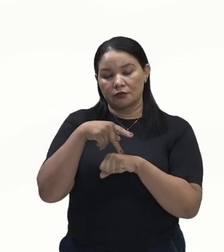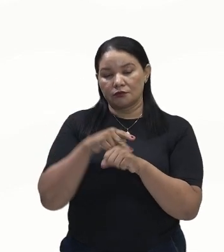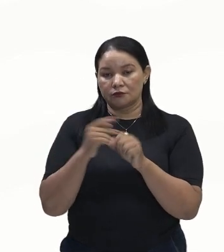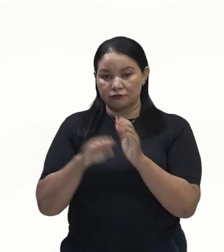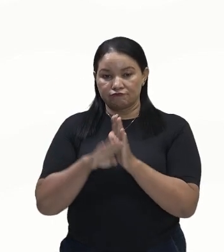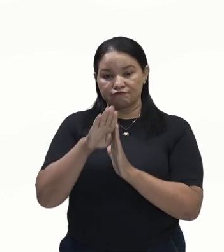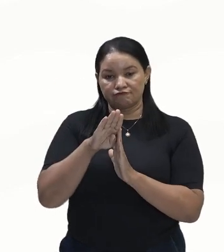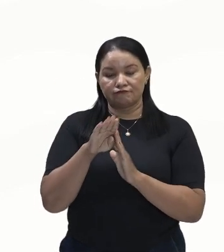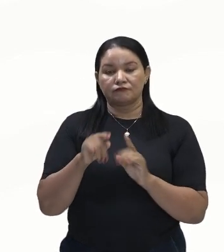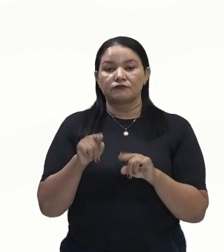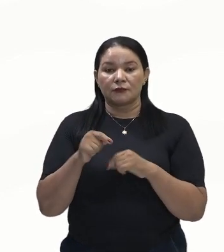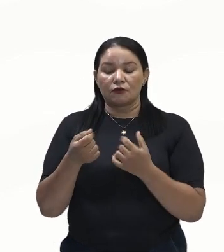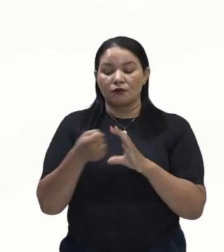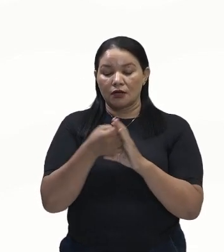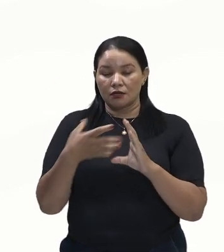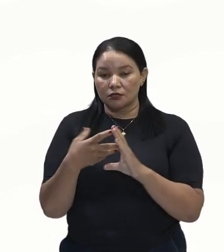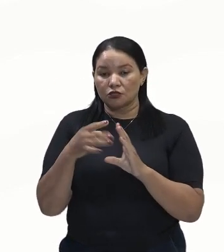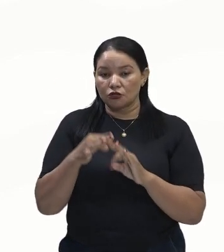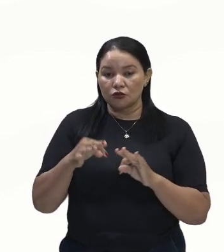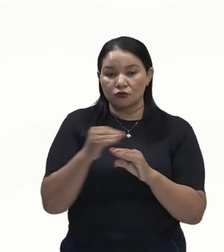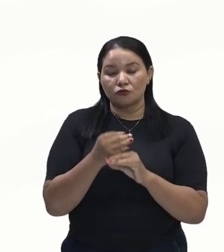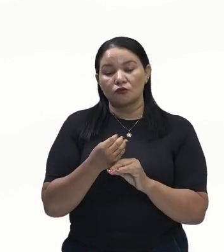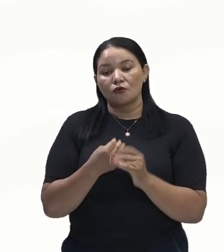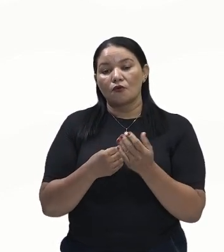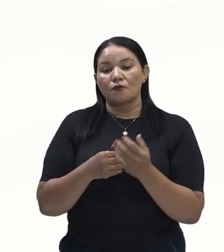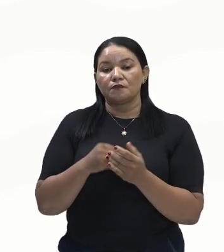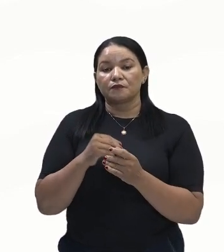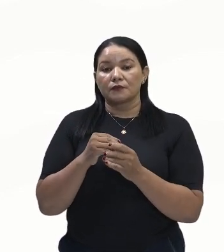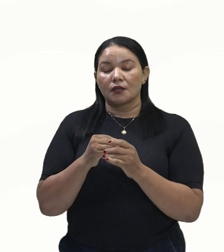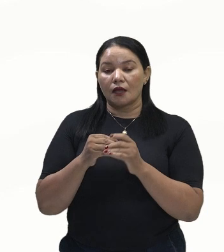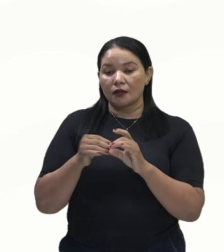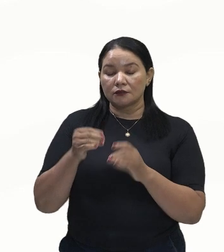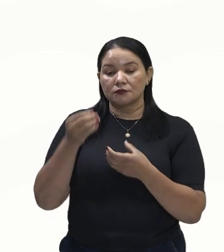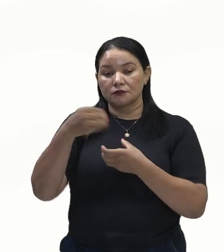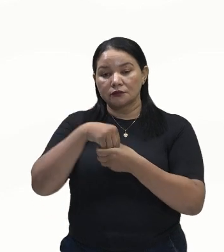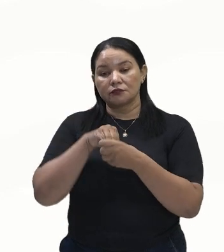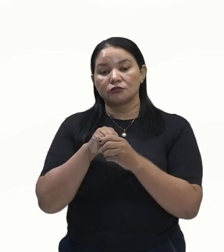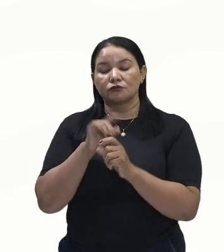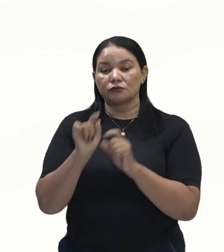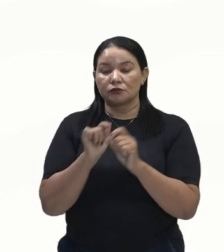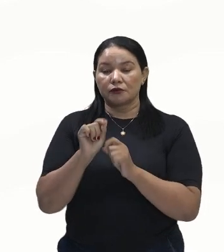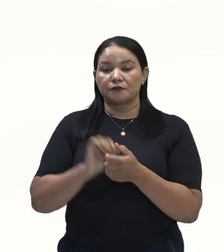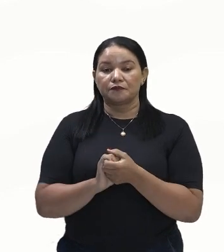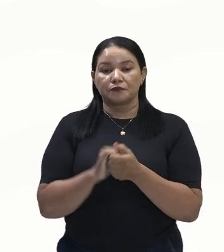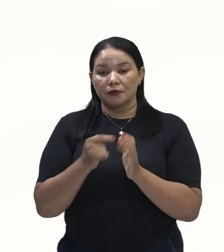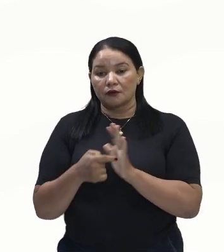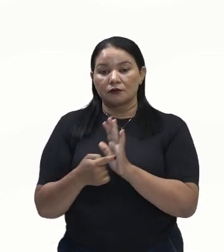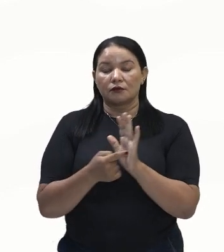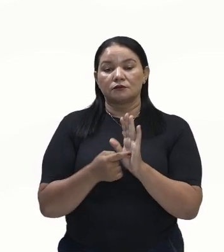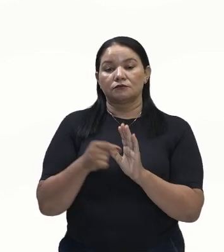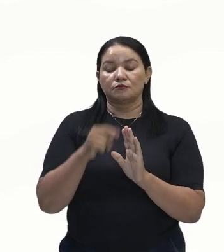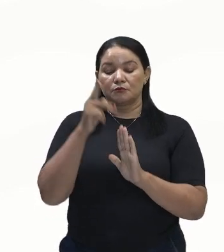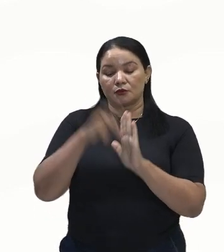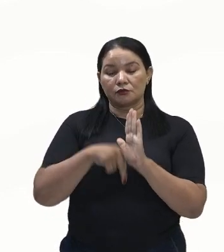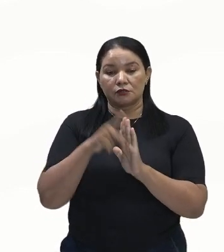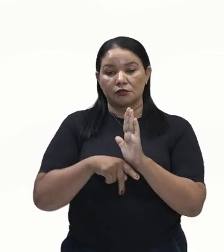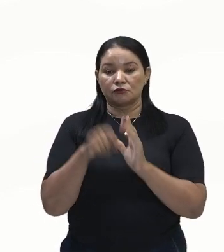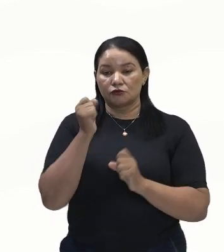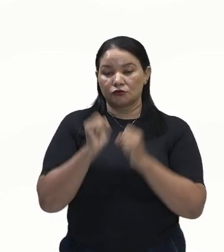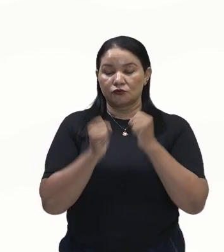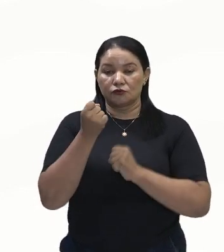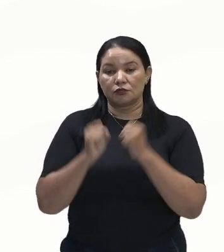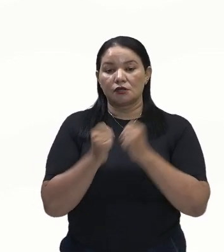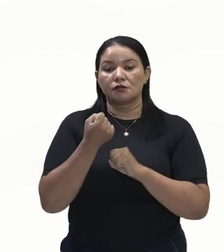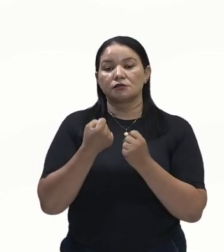características, elas vão estar aí intrínsecas e colocadas dentro desse processo de industrialização